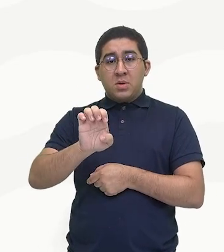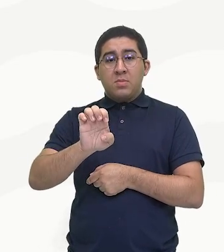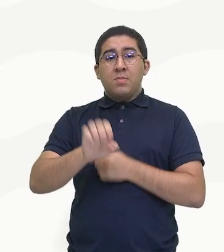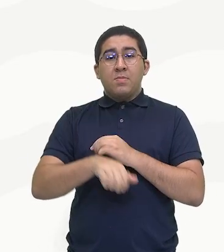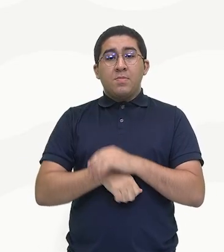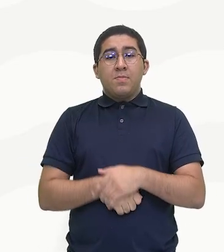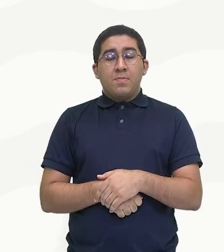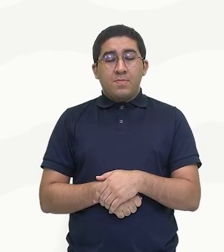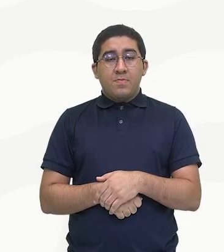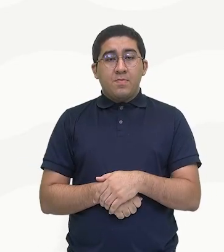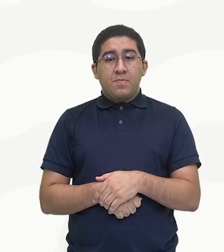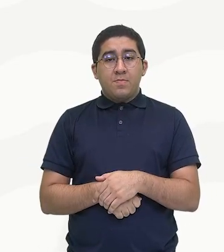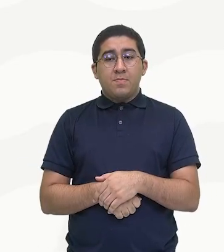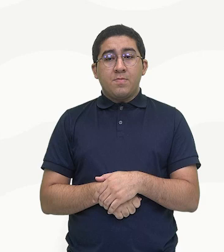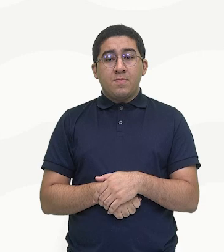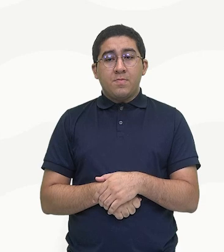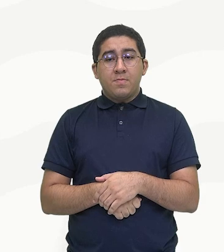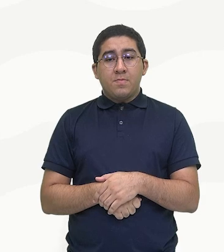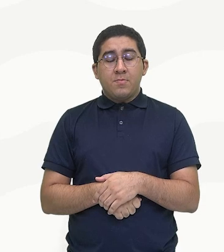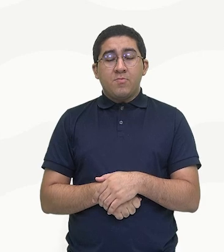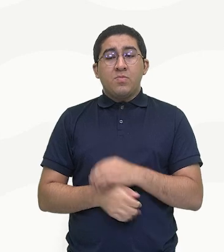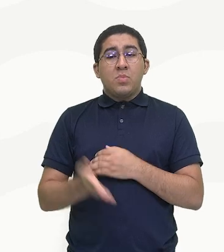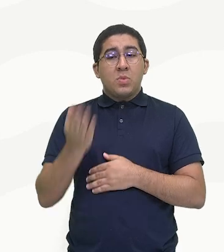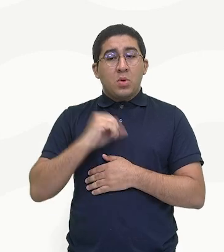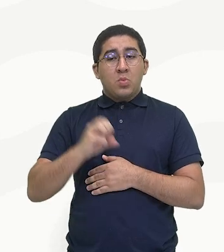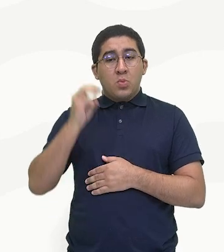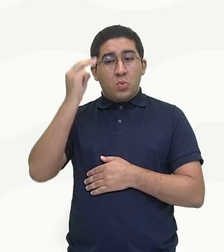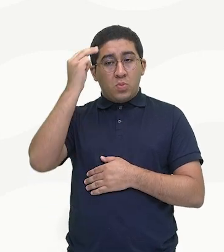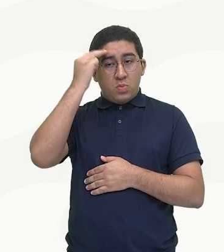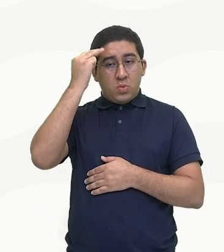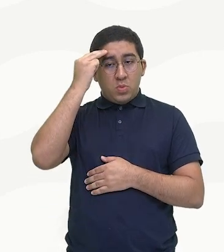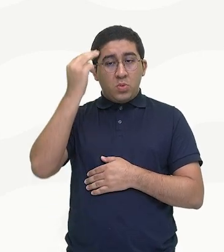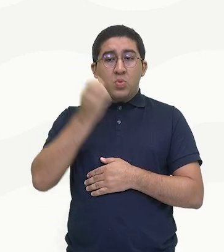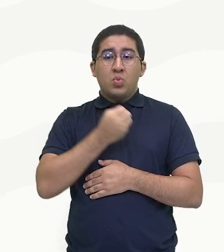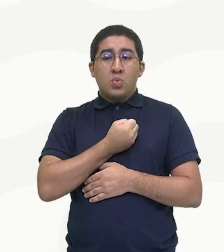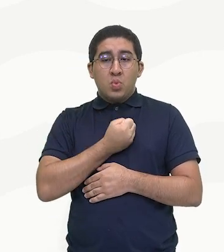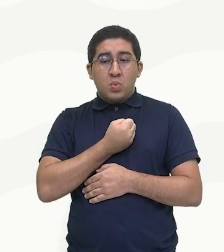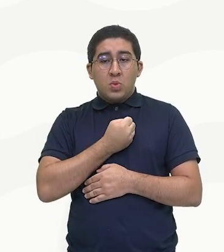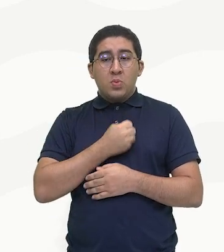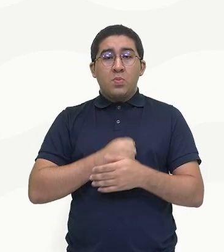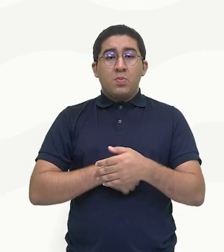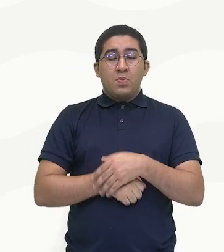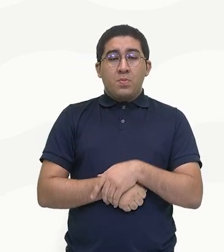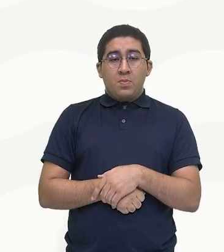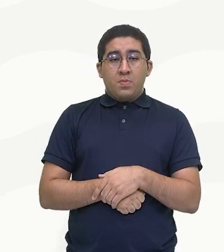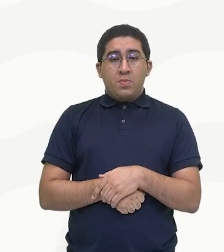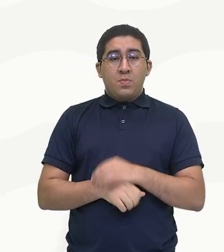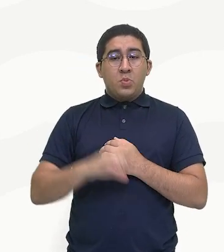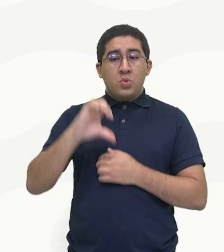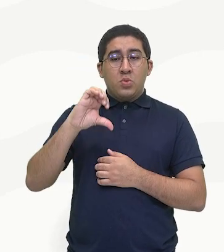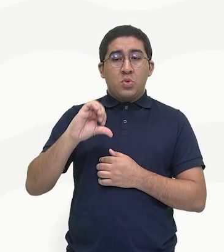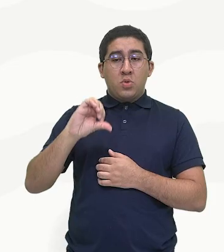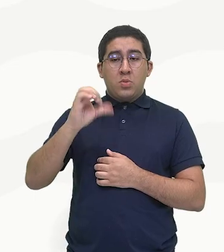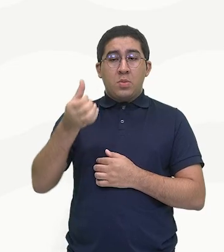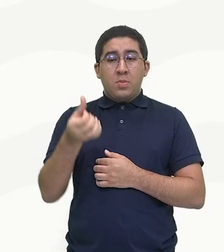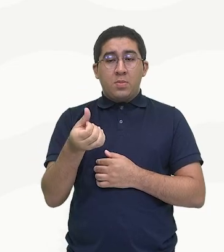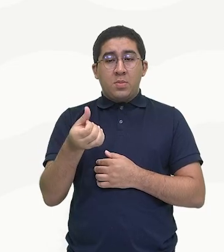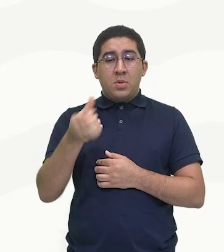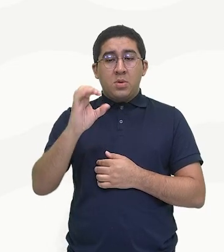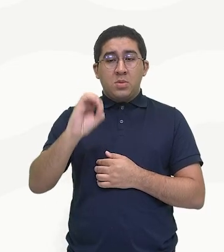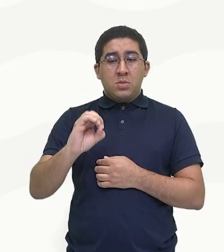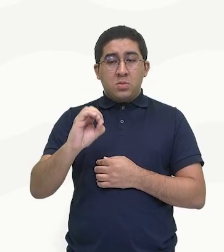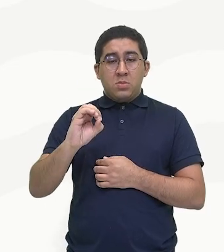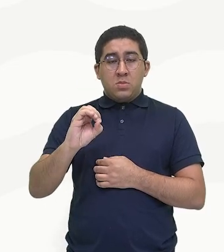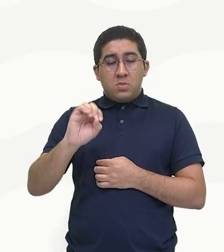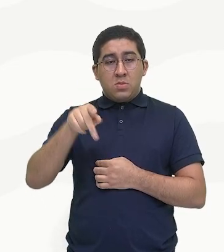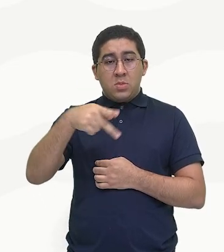INPE. Então, vamos memorizar aqui esse valor de 960